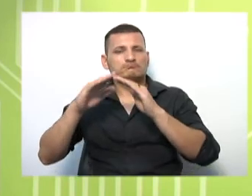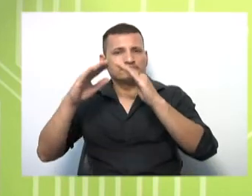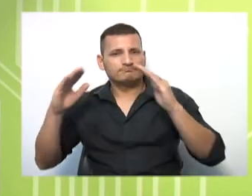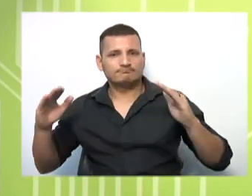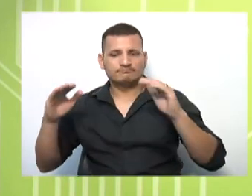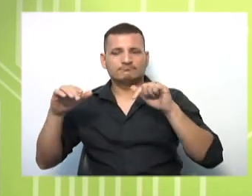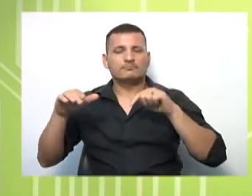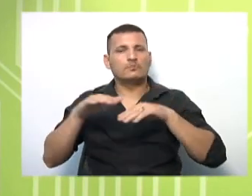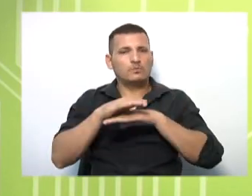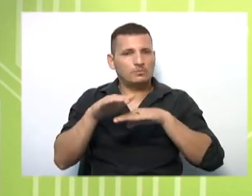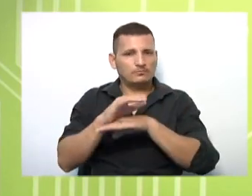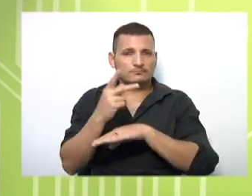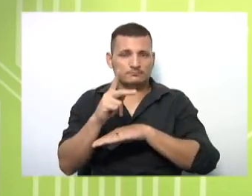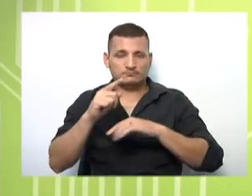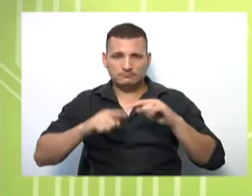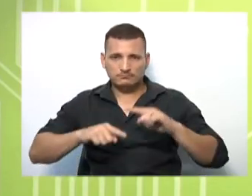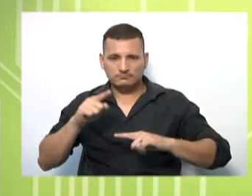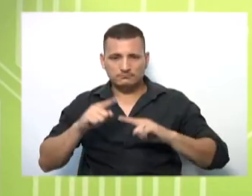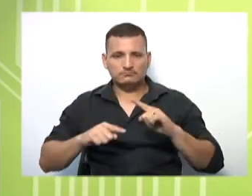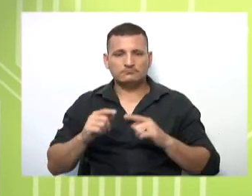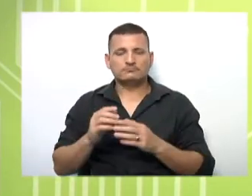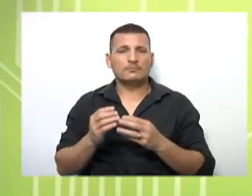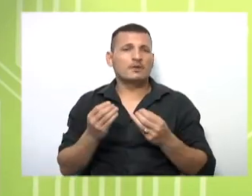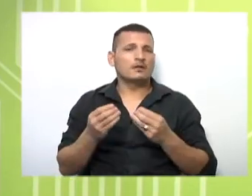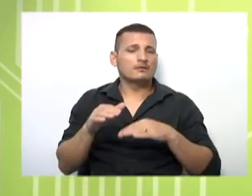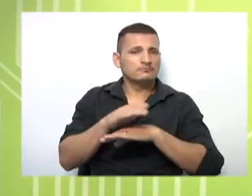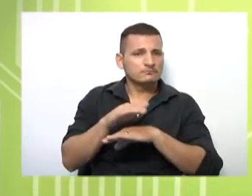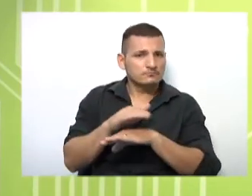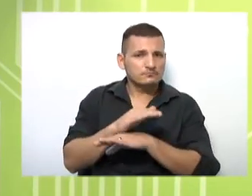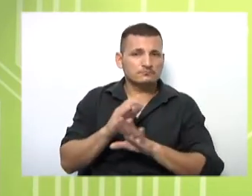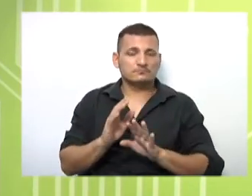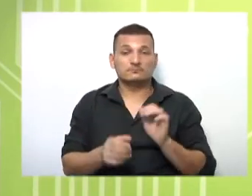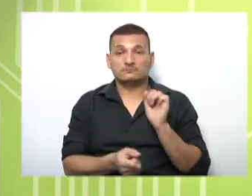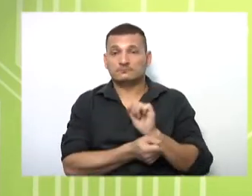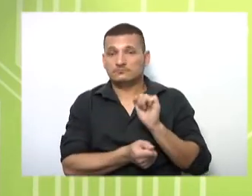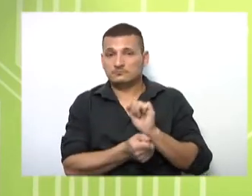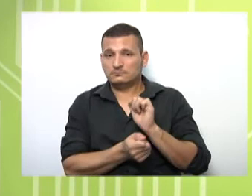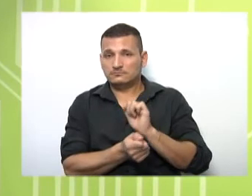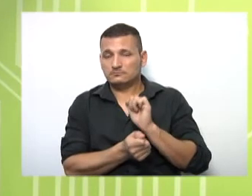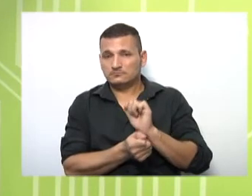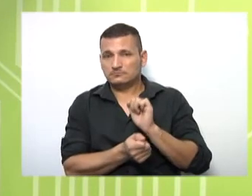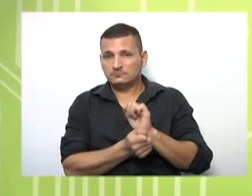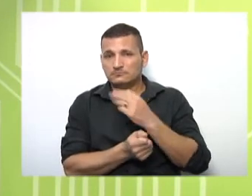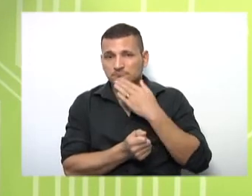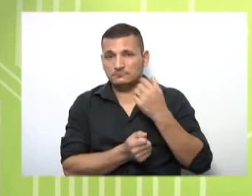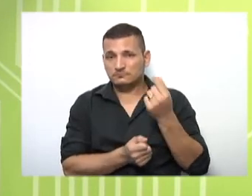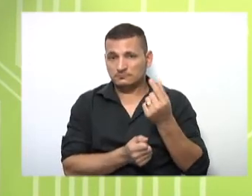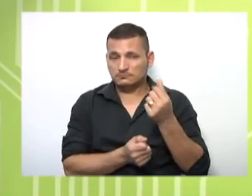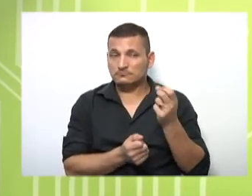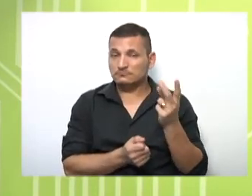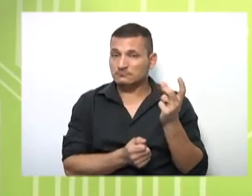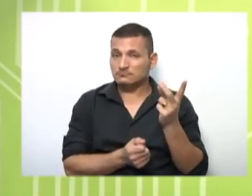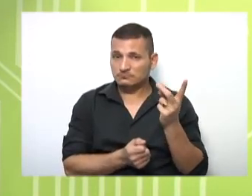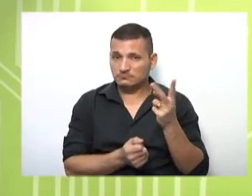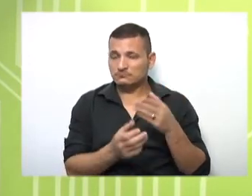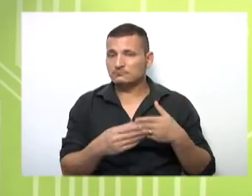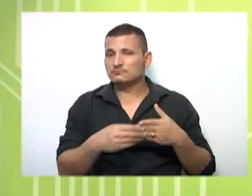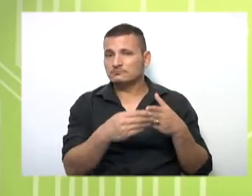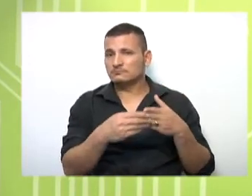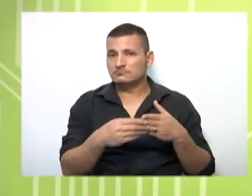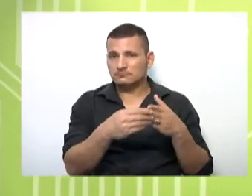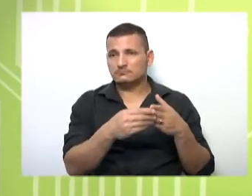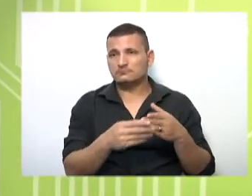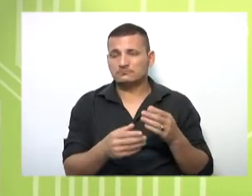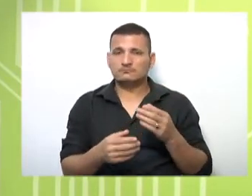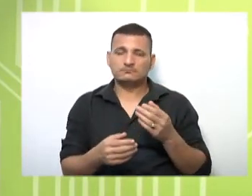seus produtos, para que armazenar? Para esperar uma melhor época para escoar sua produção, ou uma melhor época